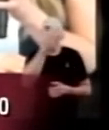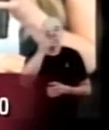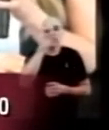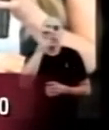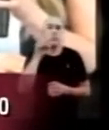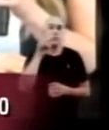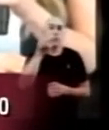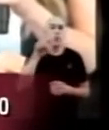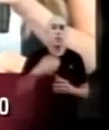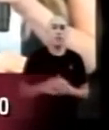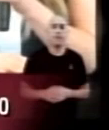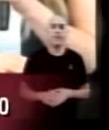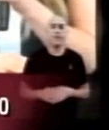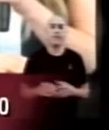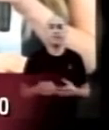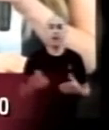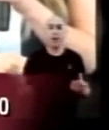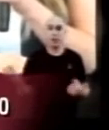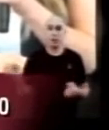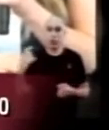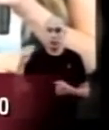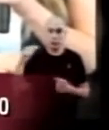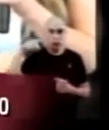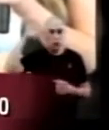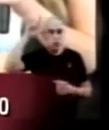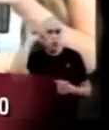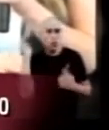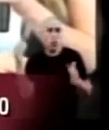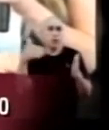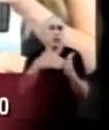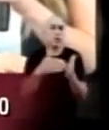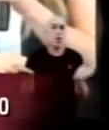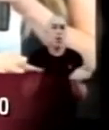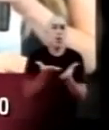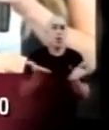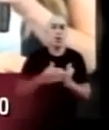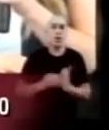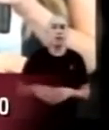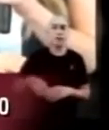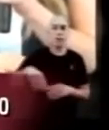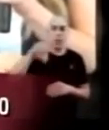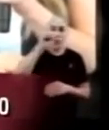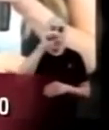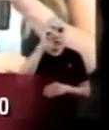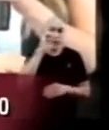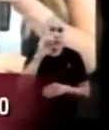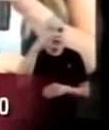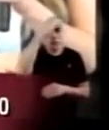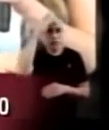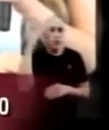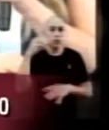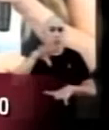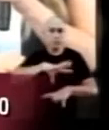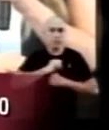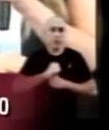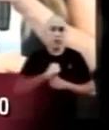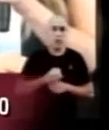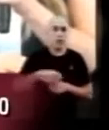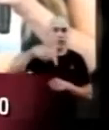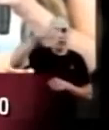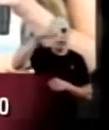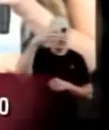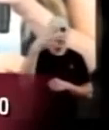habitantes. Então, da atualização de ontem para hoje, nós tivemos confirmados mais 80 casos, destes 74